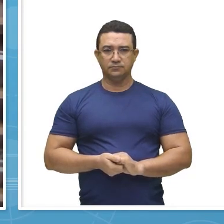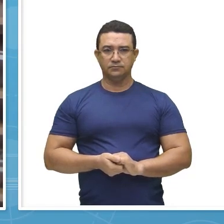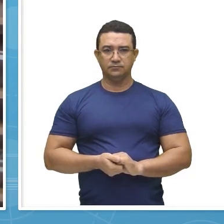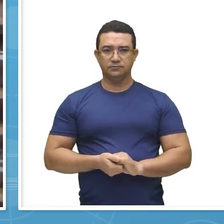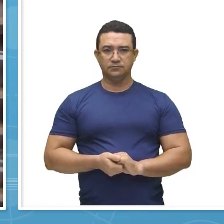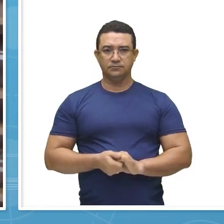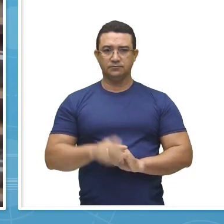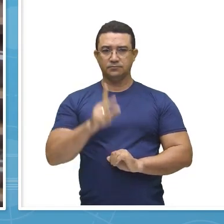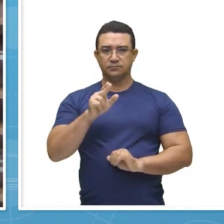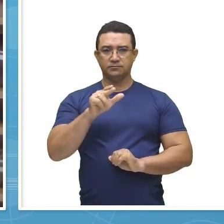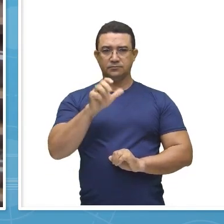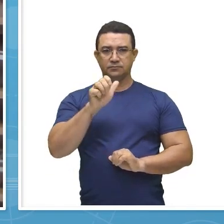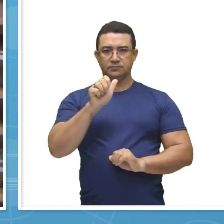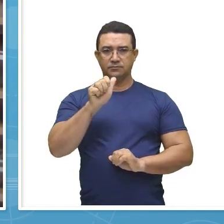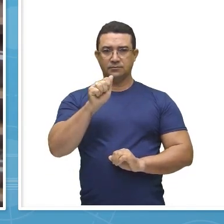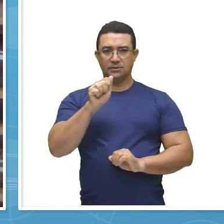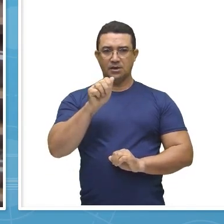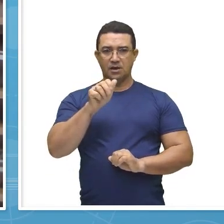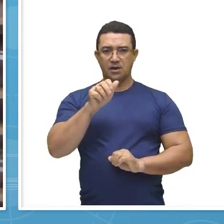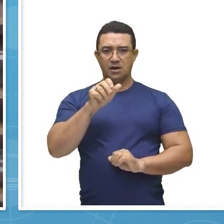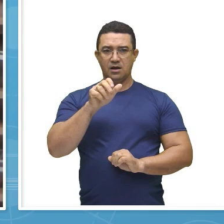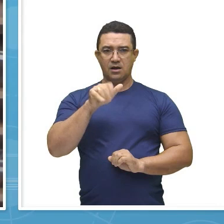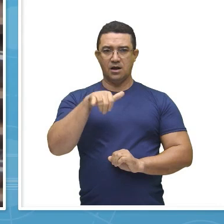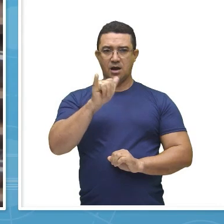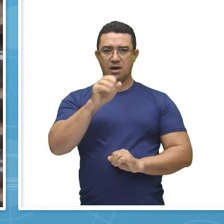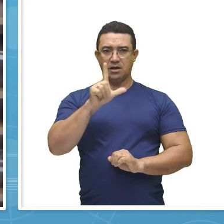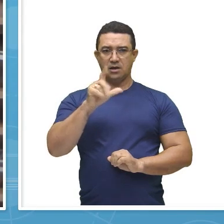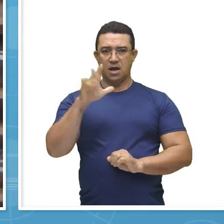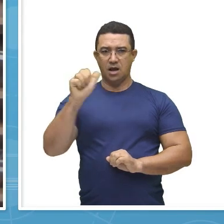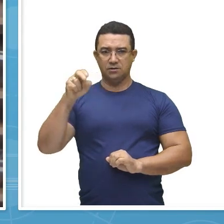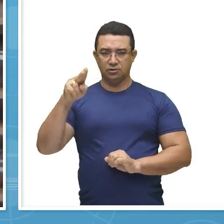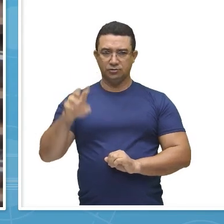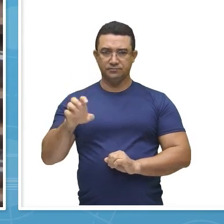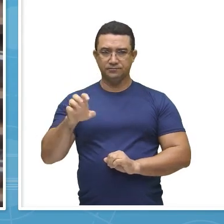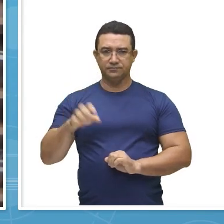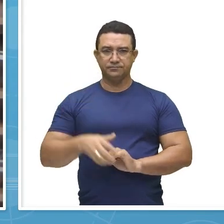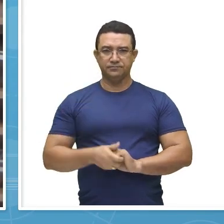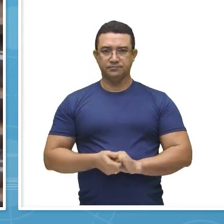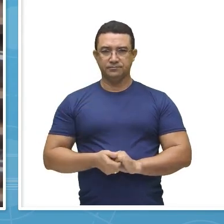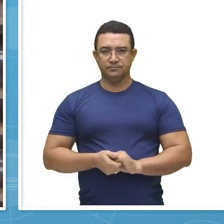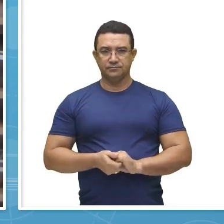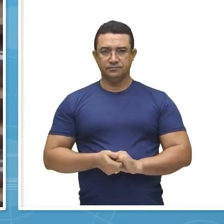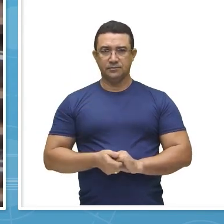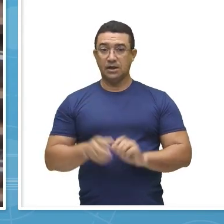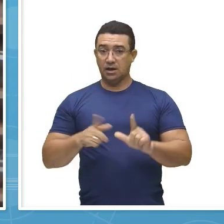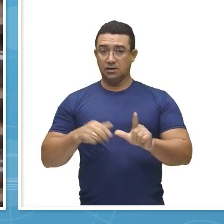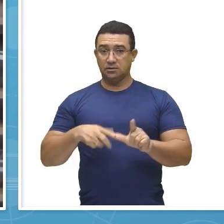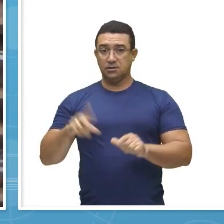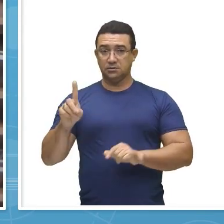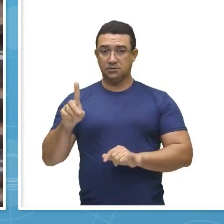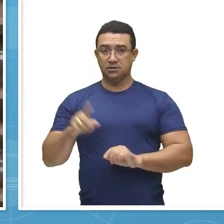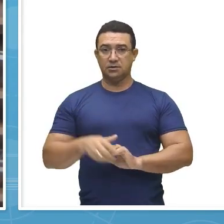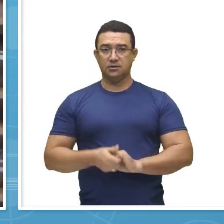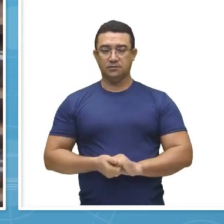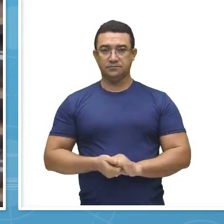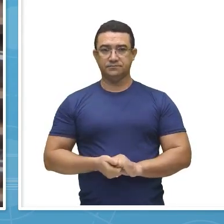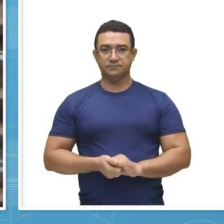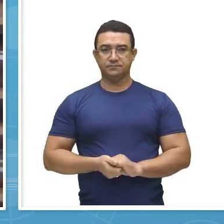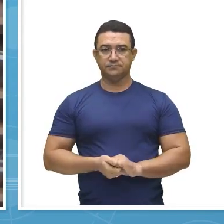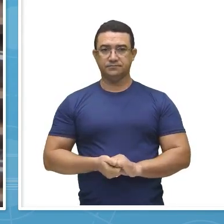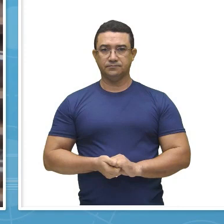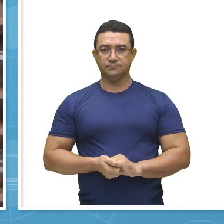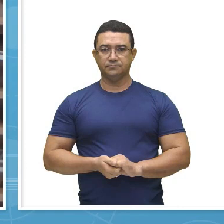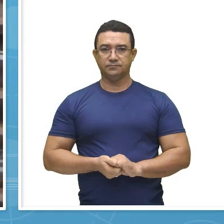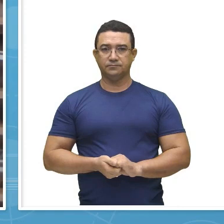próximo participante? A Railiane, questão 2 de letra D. Então, já foram bem pontuais na letra